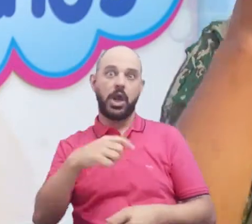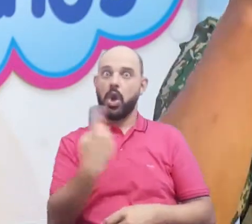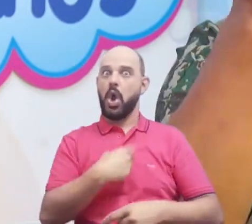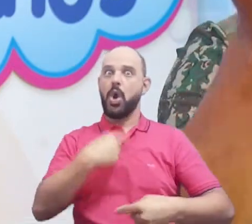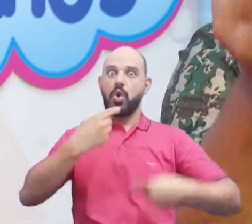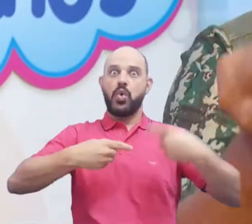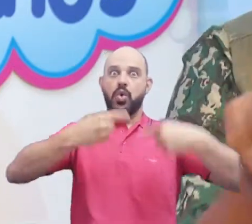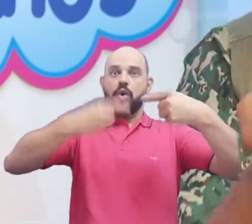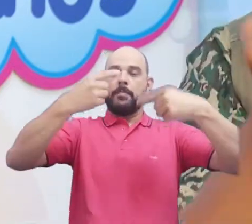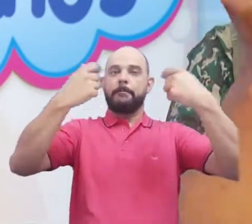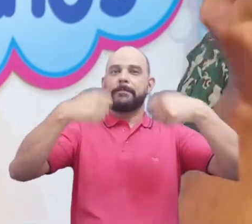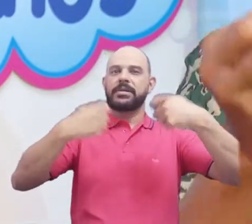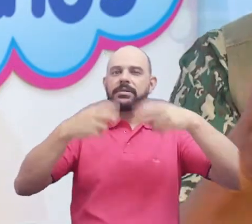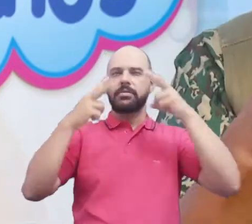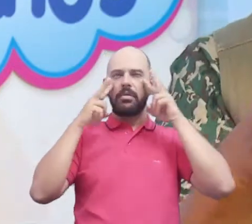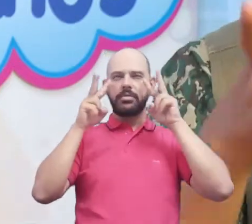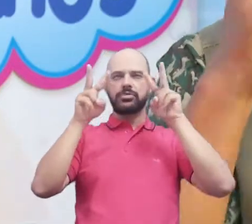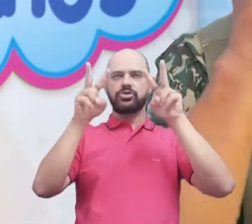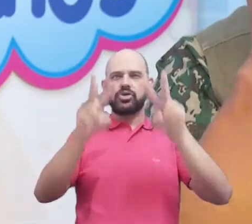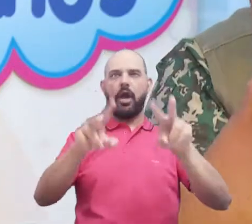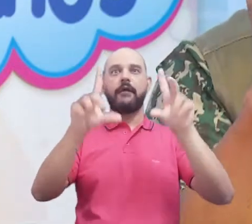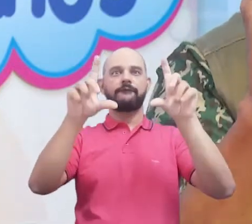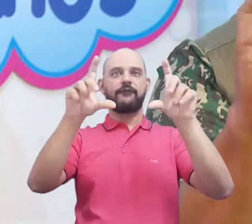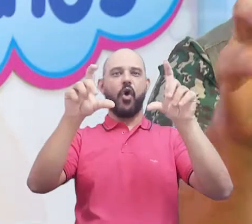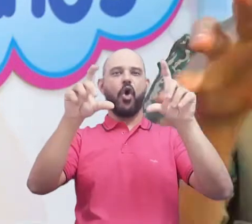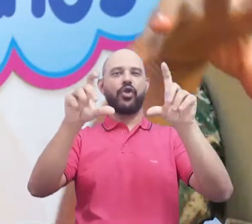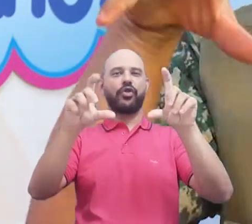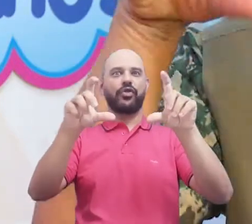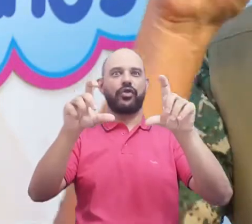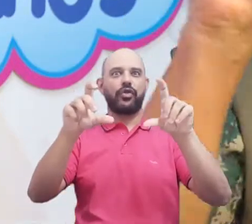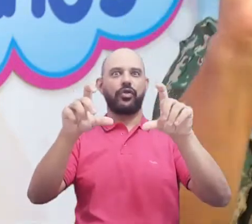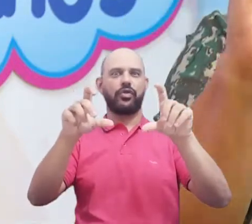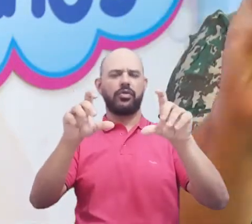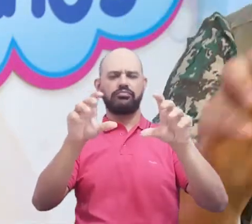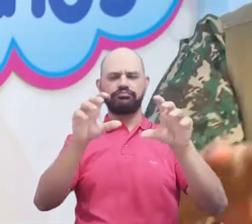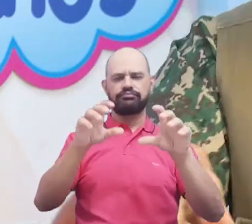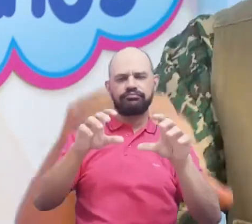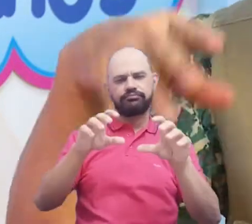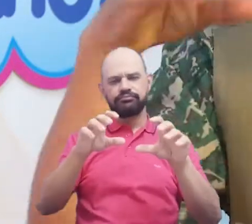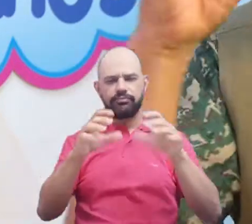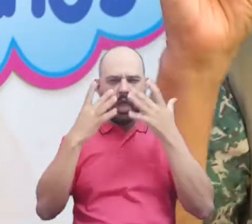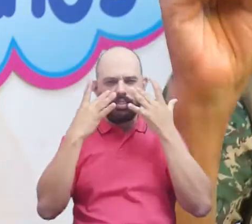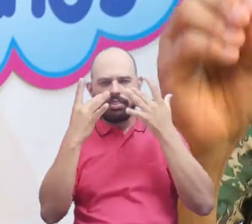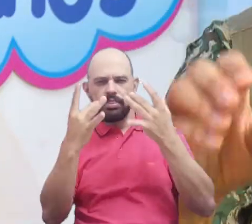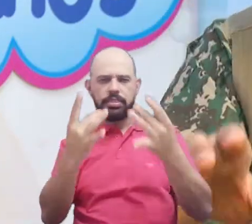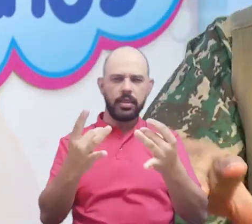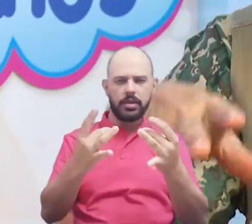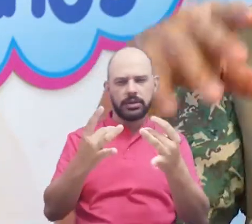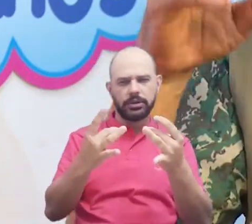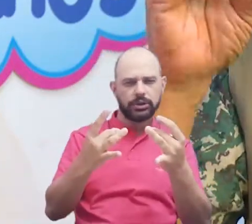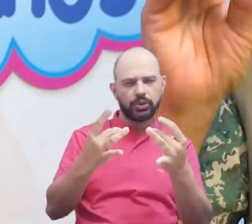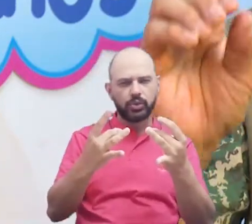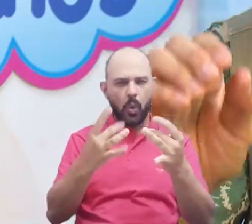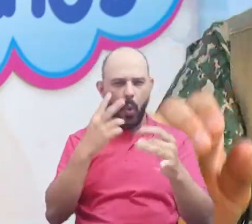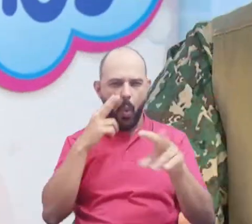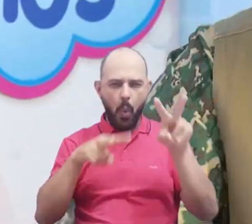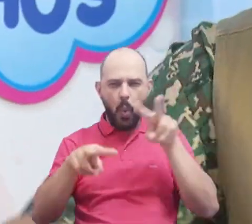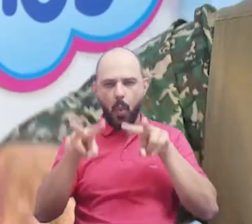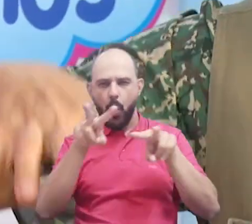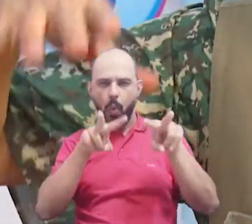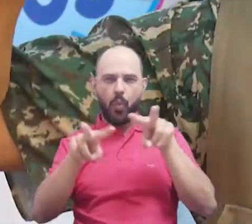enxergar a foto de forma mais minuciosa e atenciosa.